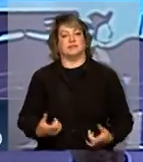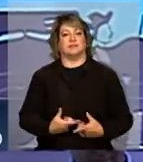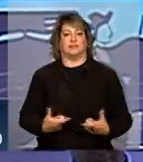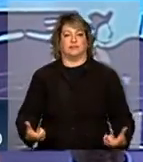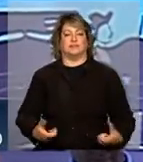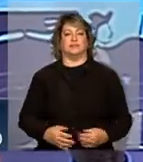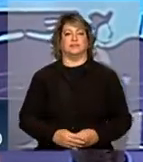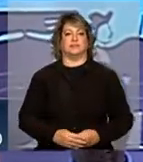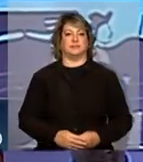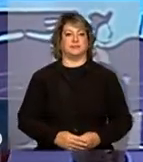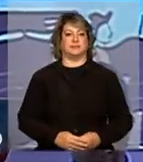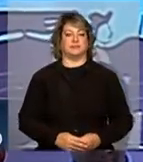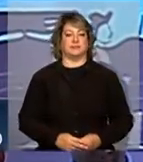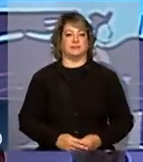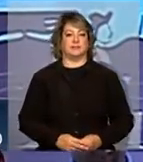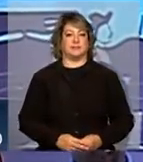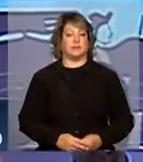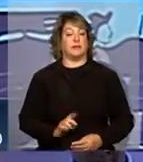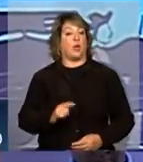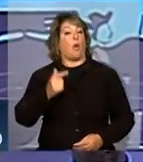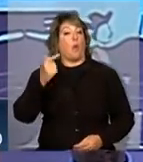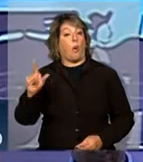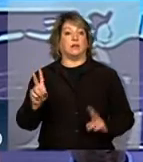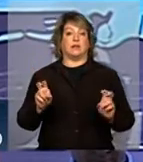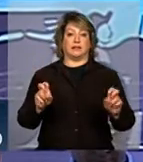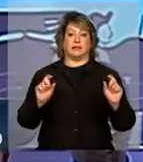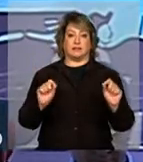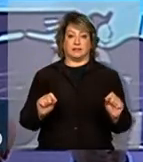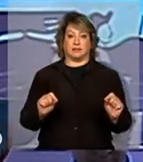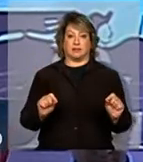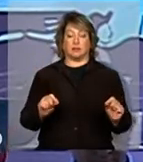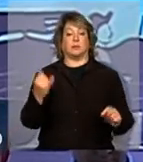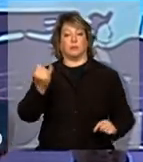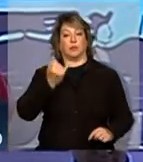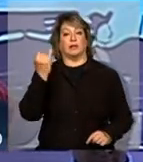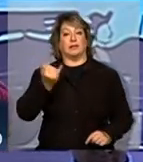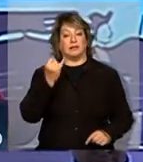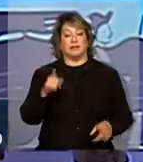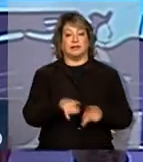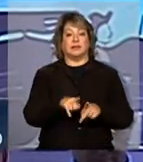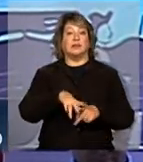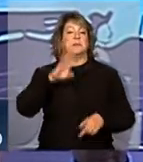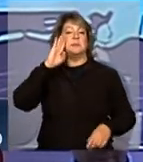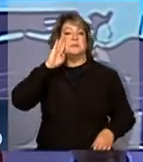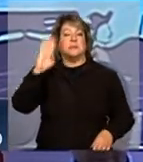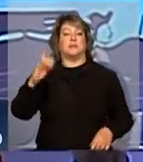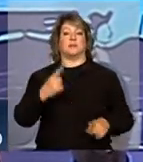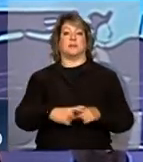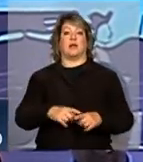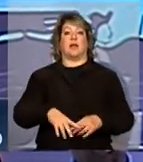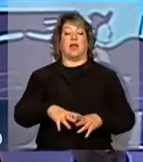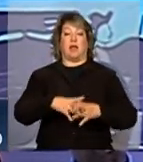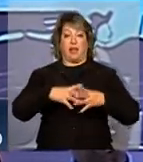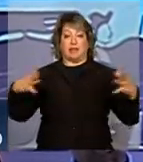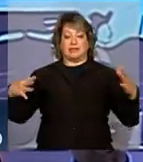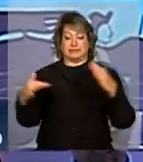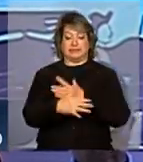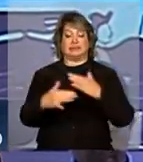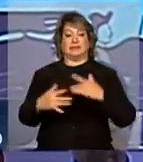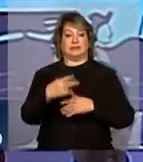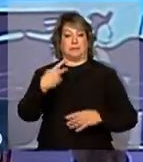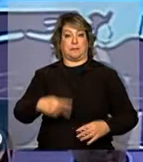aprovada. A outra questão que é importante, principalmente nas grandes cidades